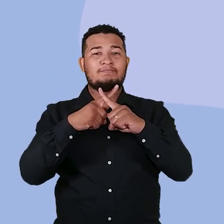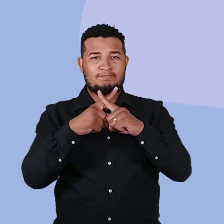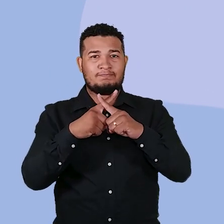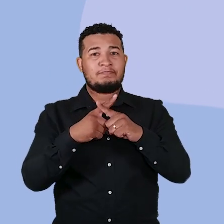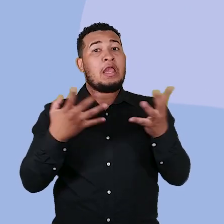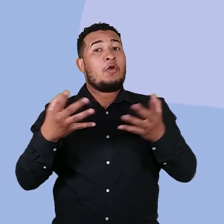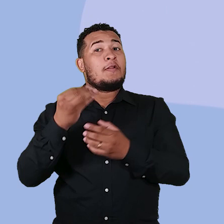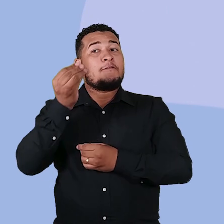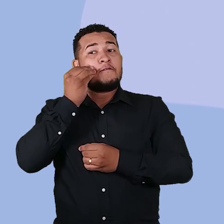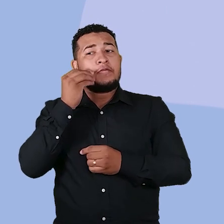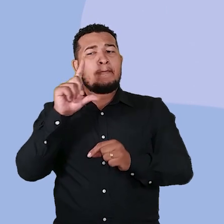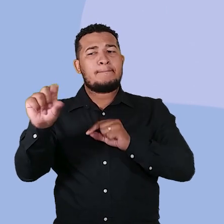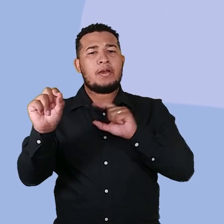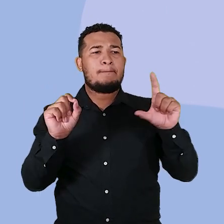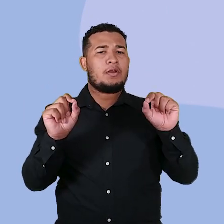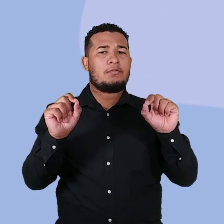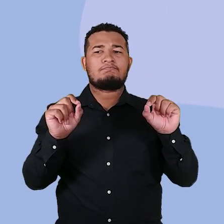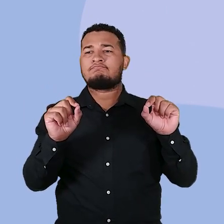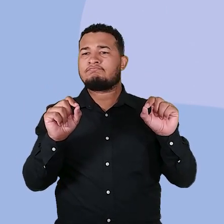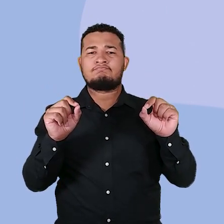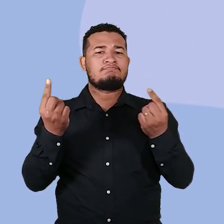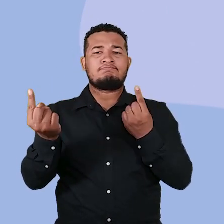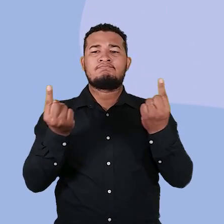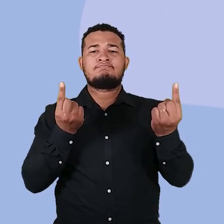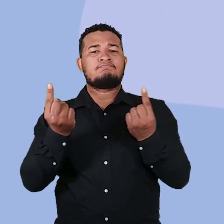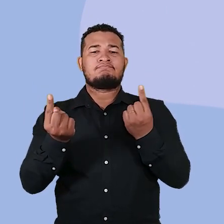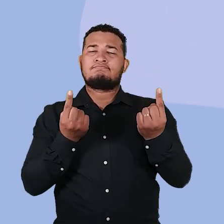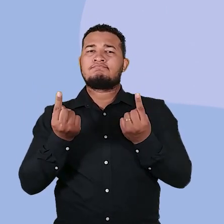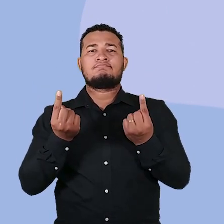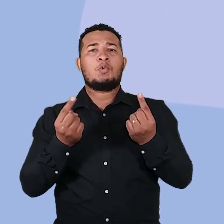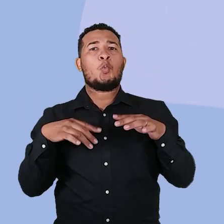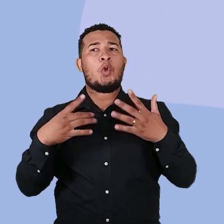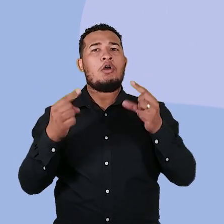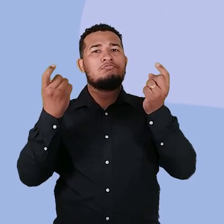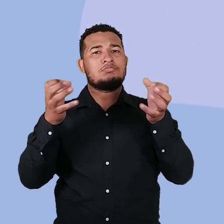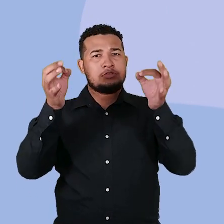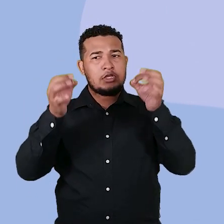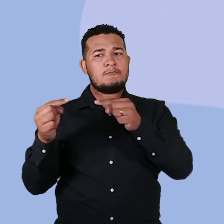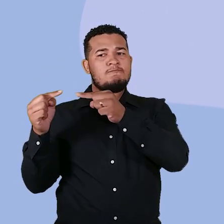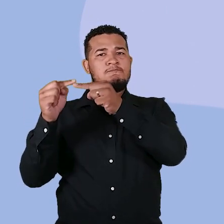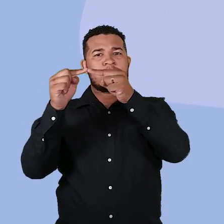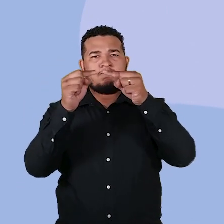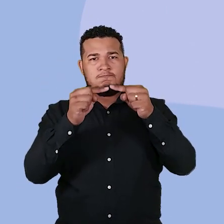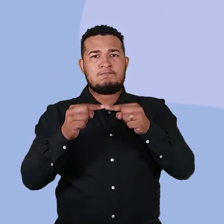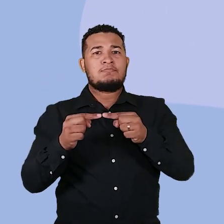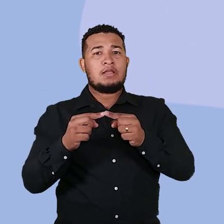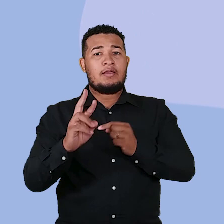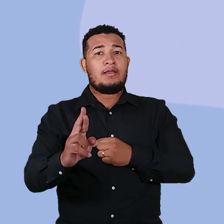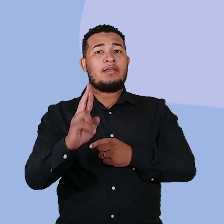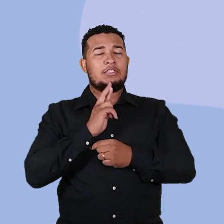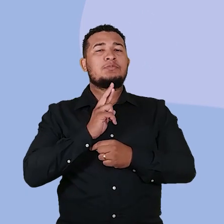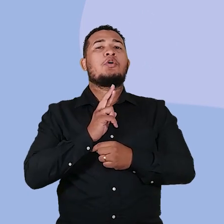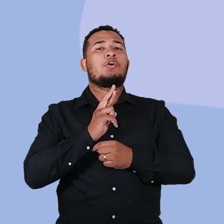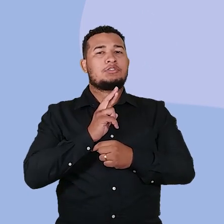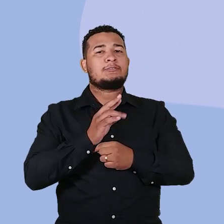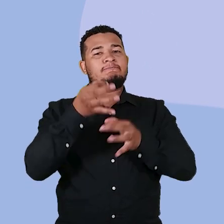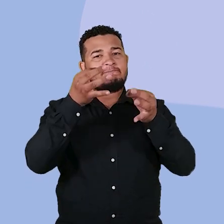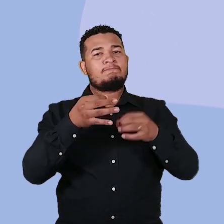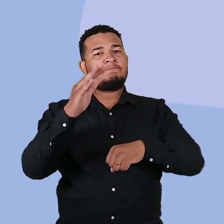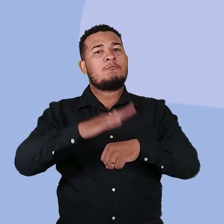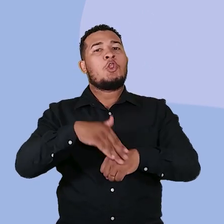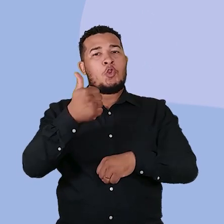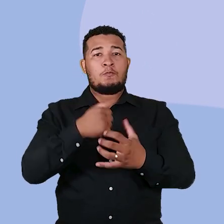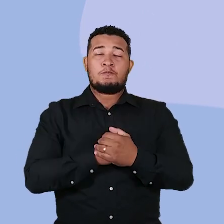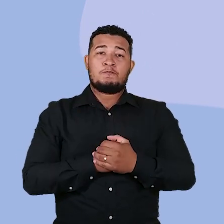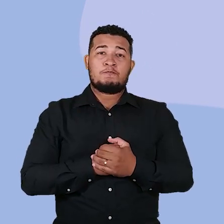e vamos agora ver entre as opções dada pelo enunciado qual delas seria a resposta